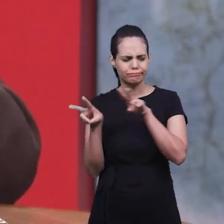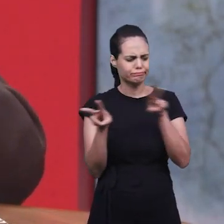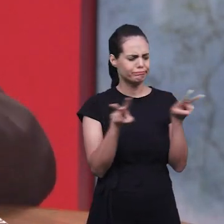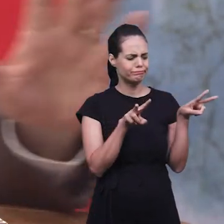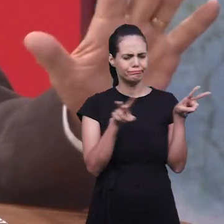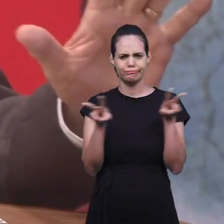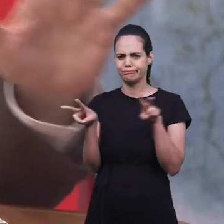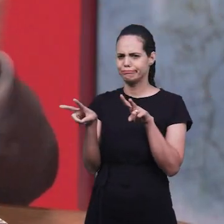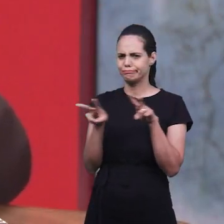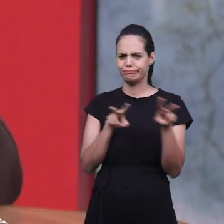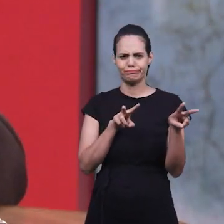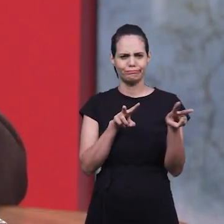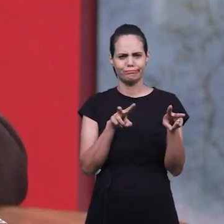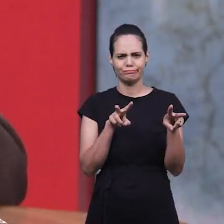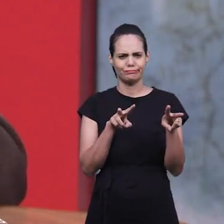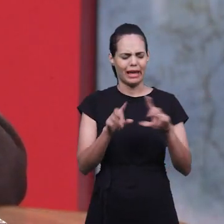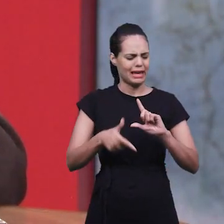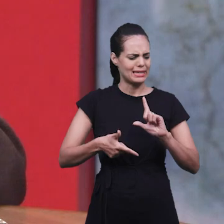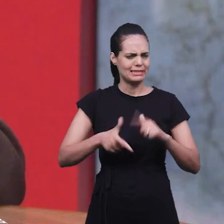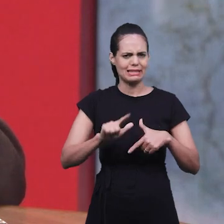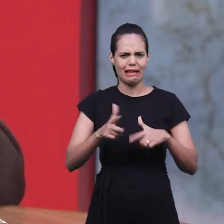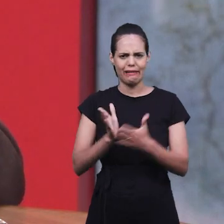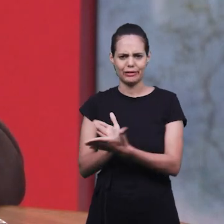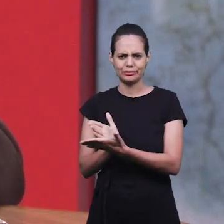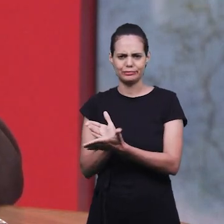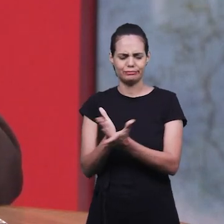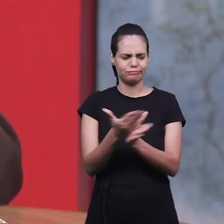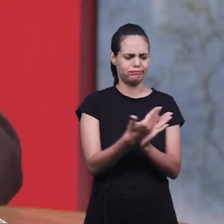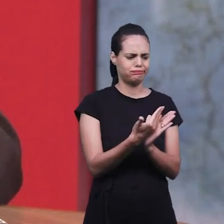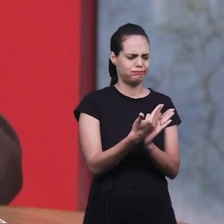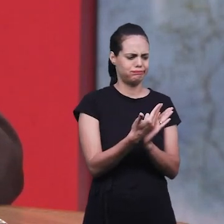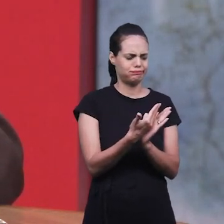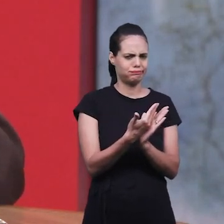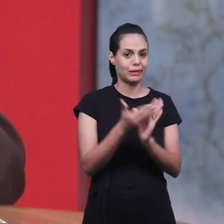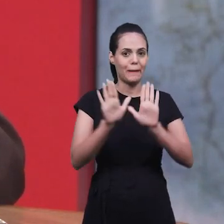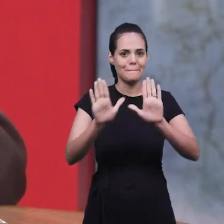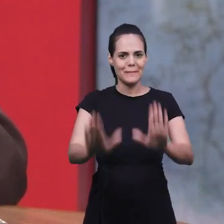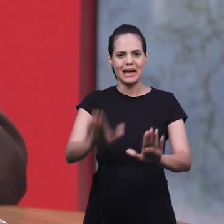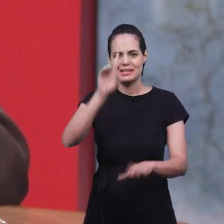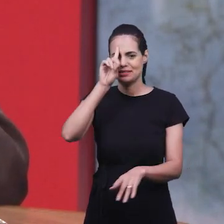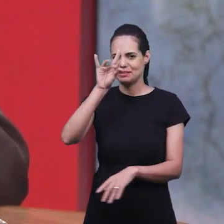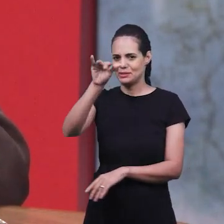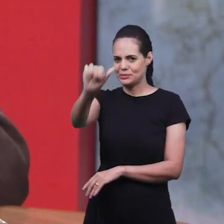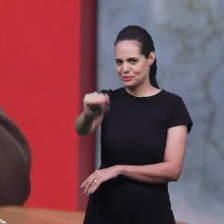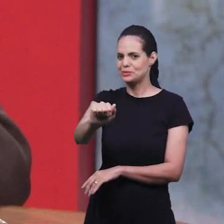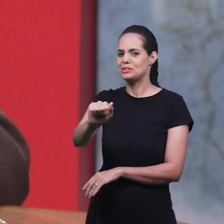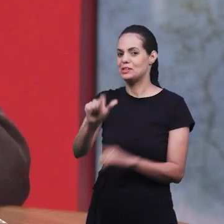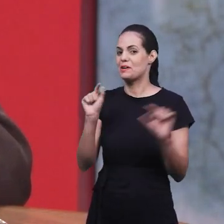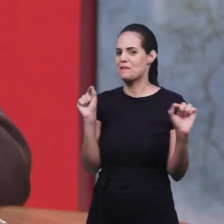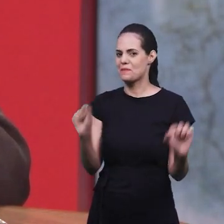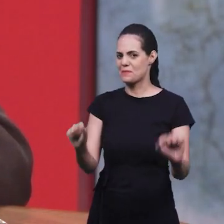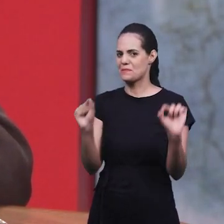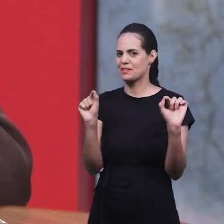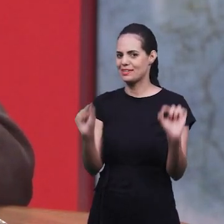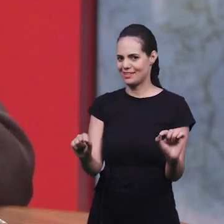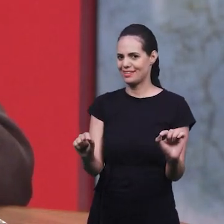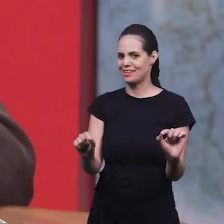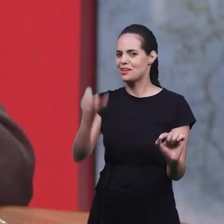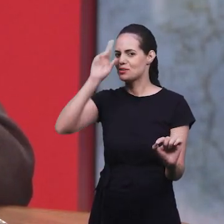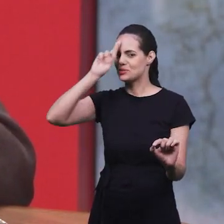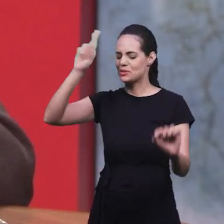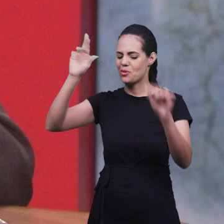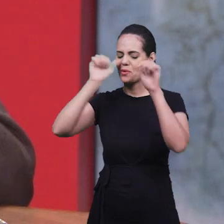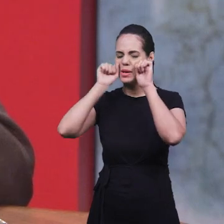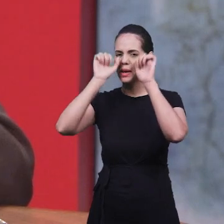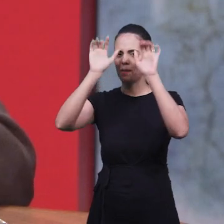vendo o desvio constante de Israel, disse que viria dias em que faria um acordo novo, uma aliança nova com a